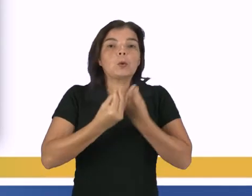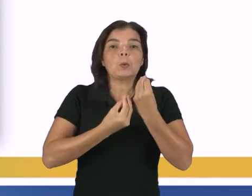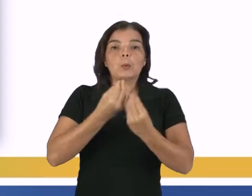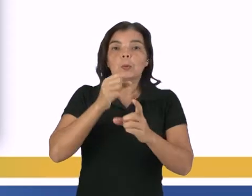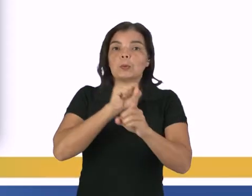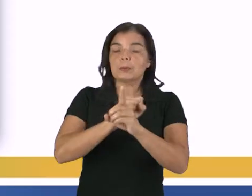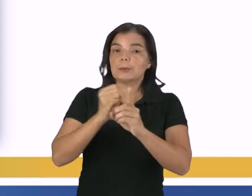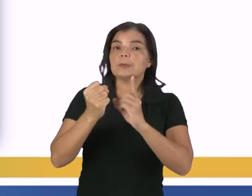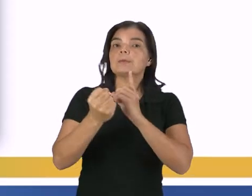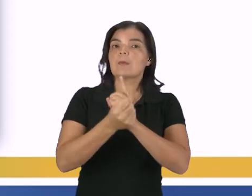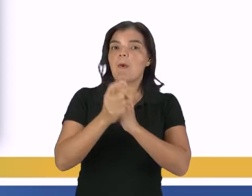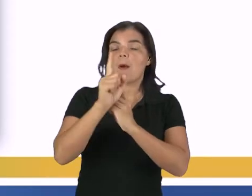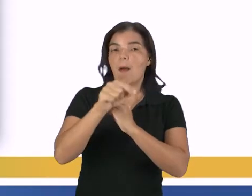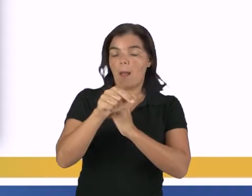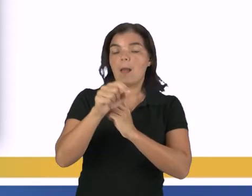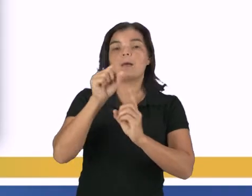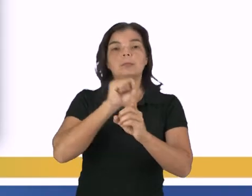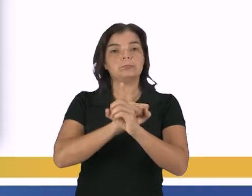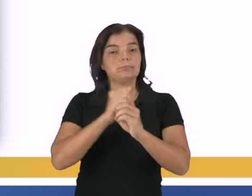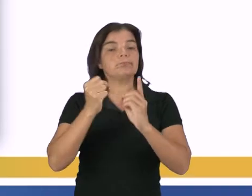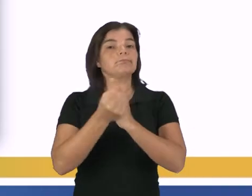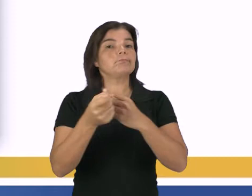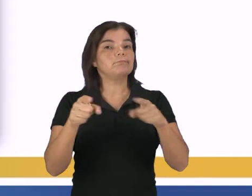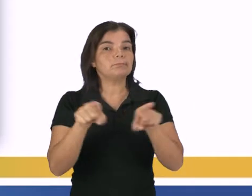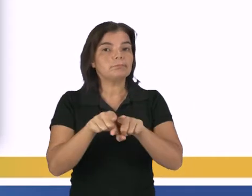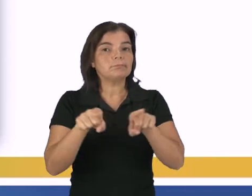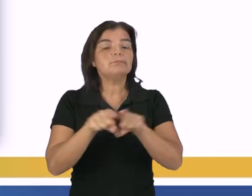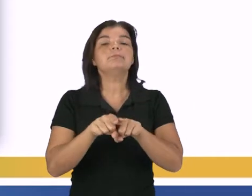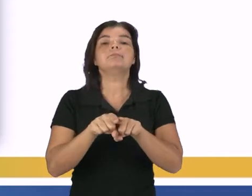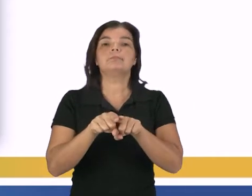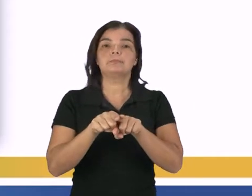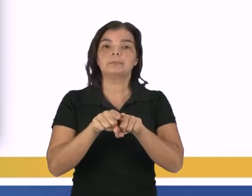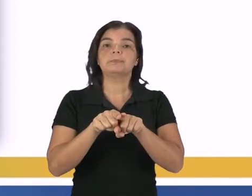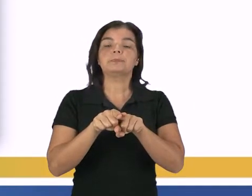essa sociedade era uma sociedade também